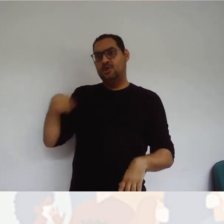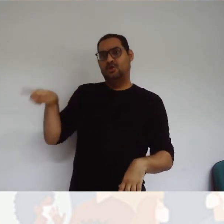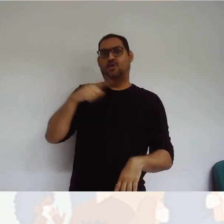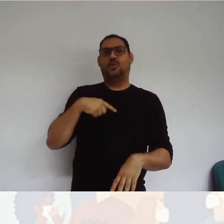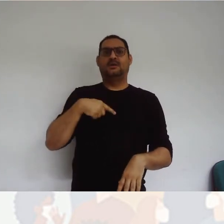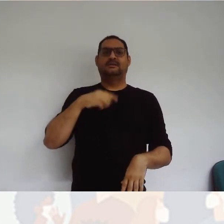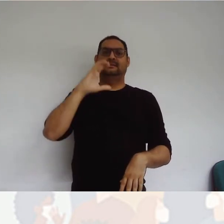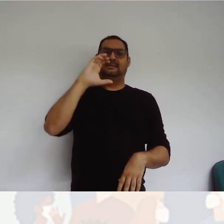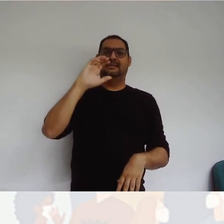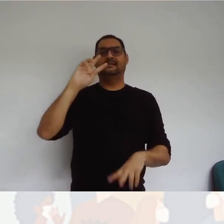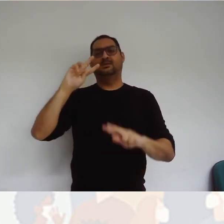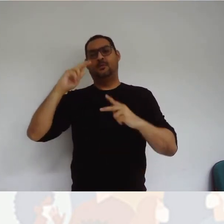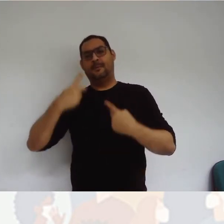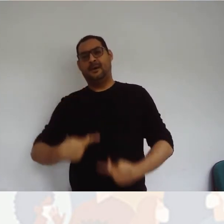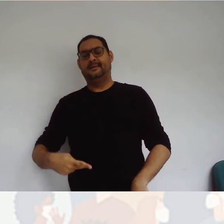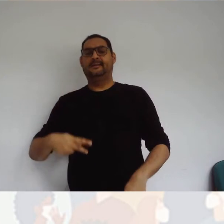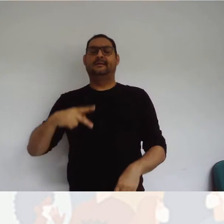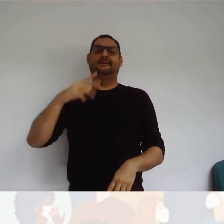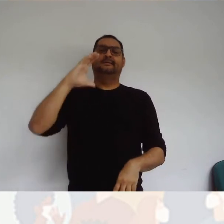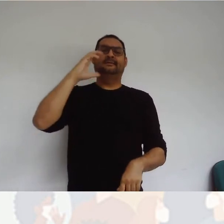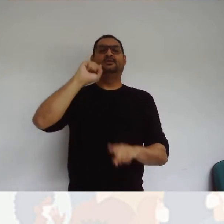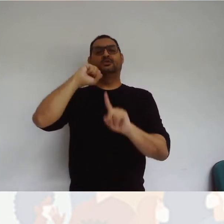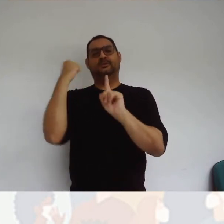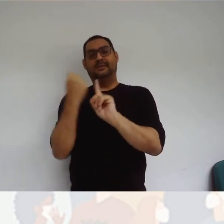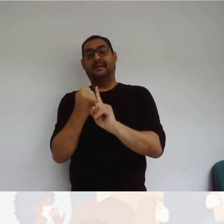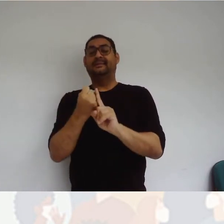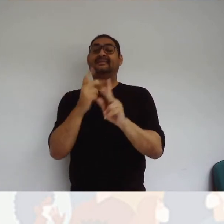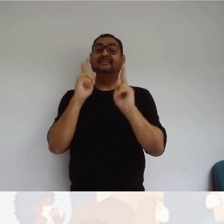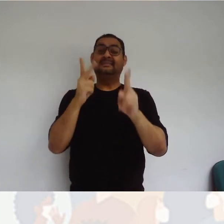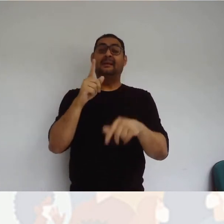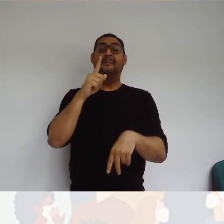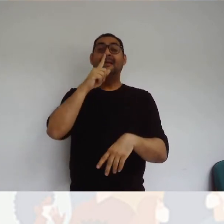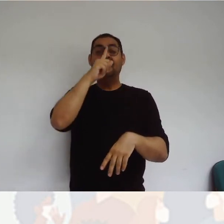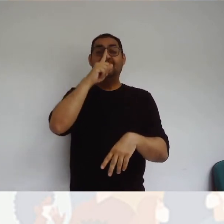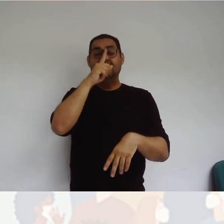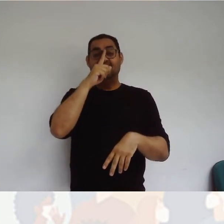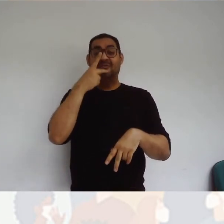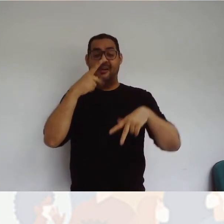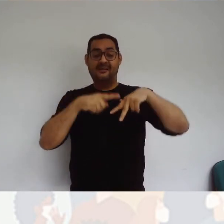gente está sempre correndo esse risco, não é? Mas